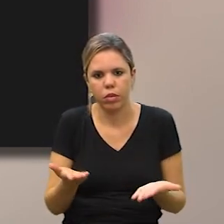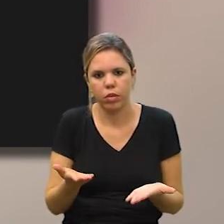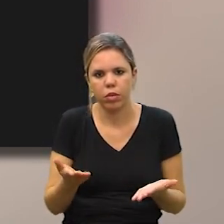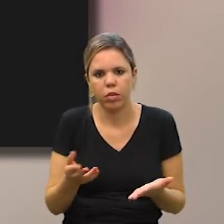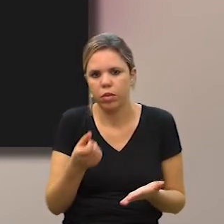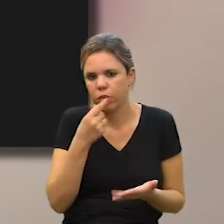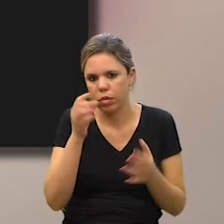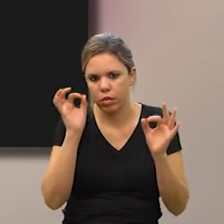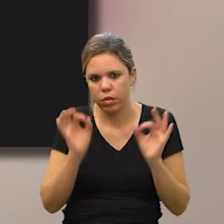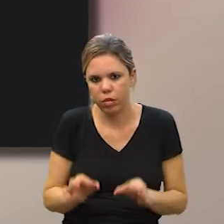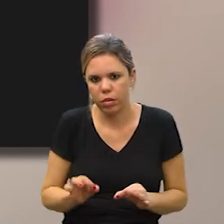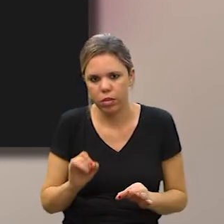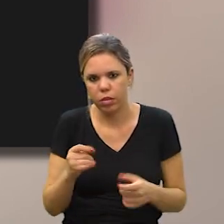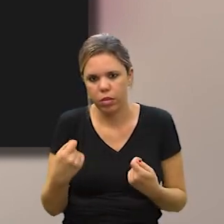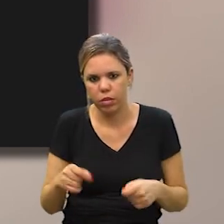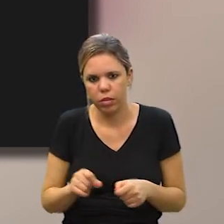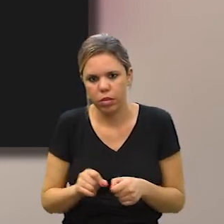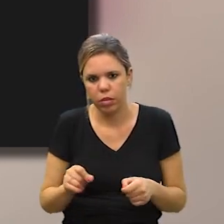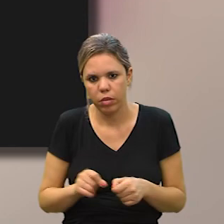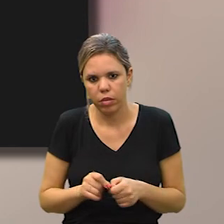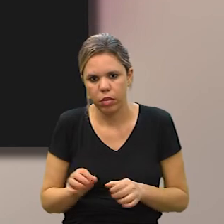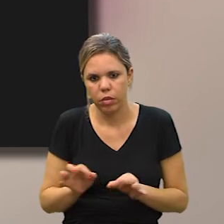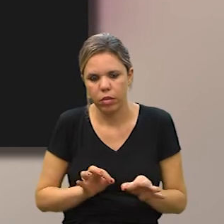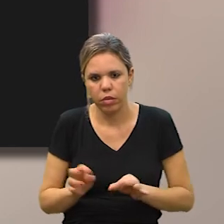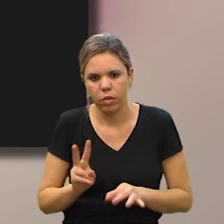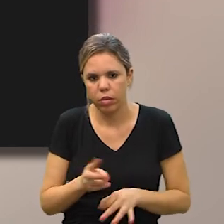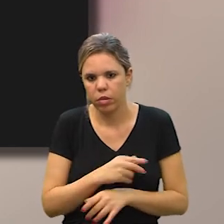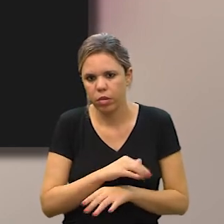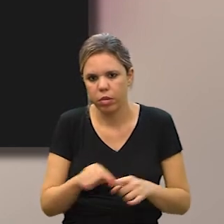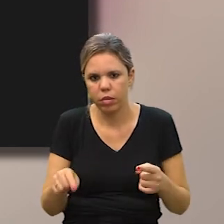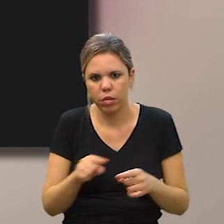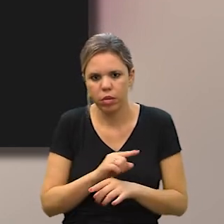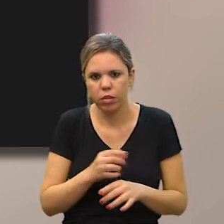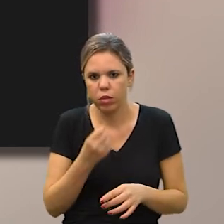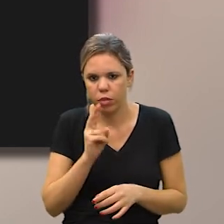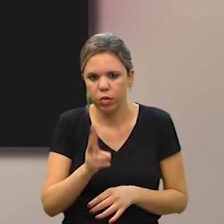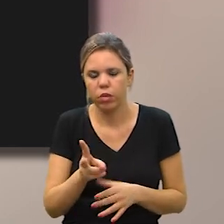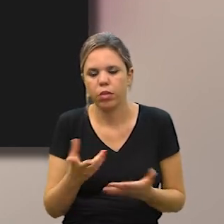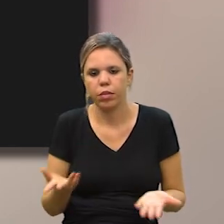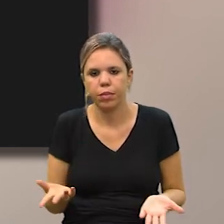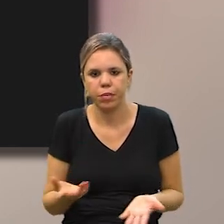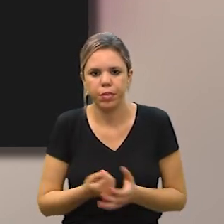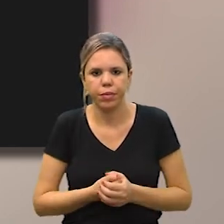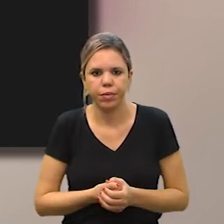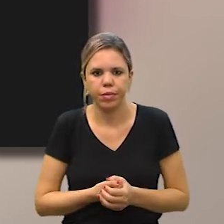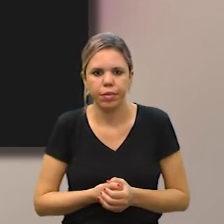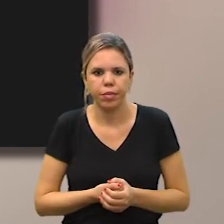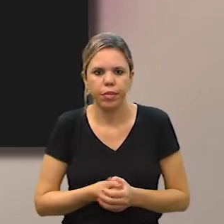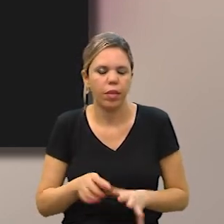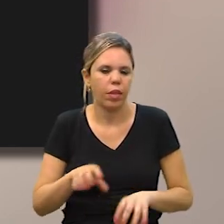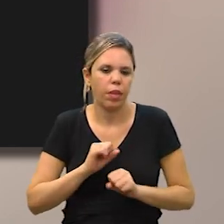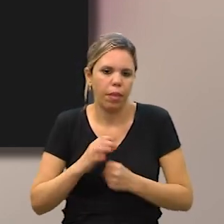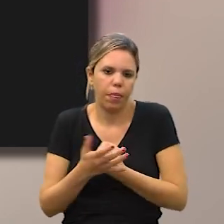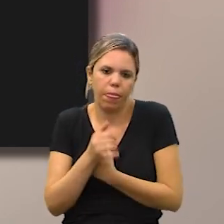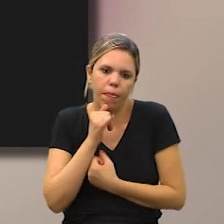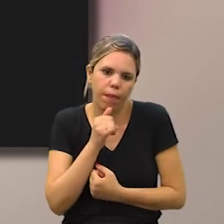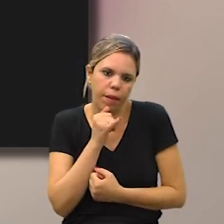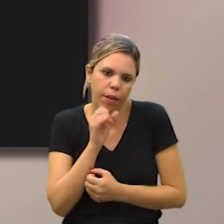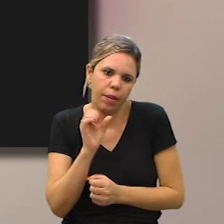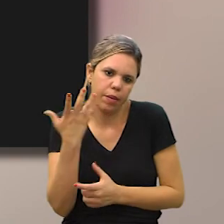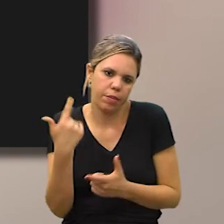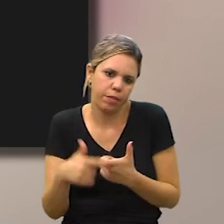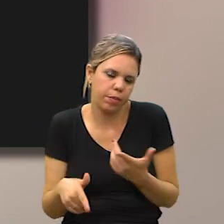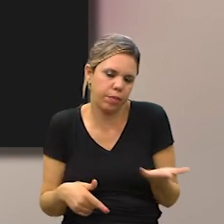e tomar as medicações se for indicado regularmente não deixar de tomar a peguei correr por exemplo